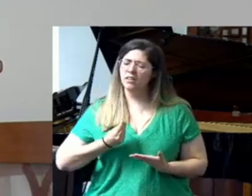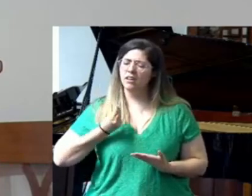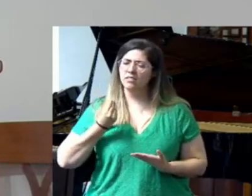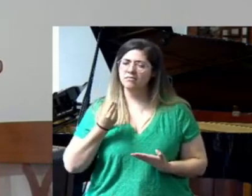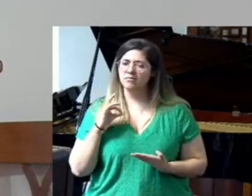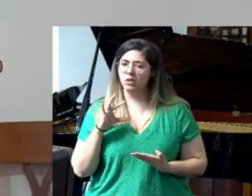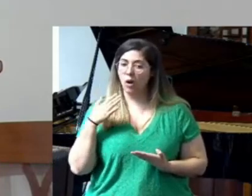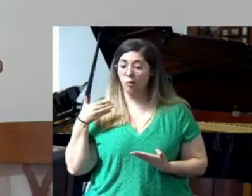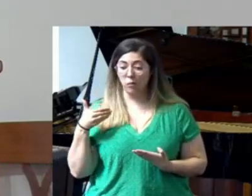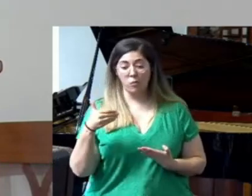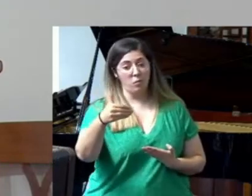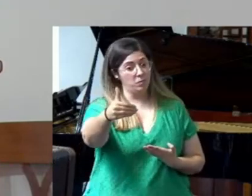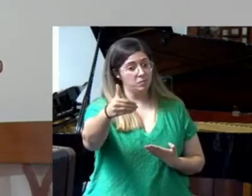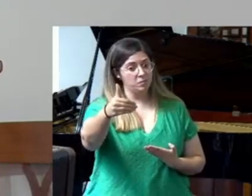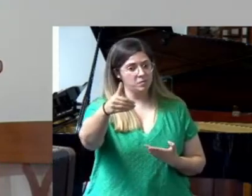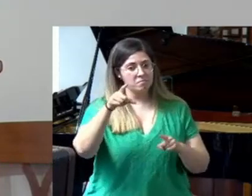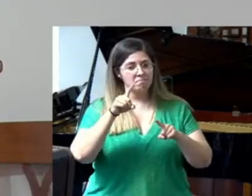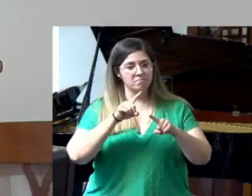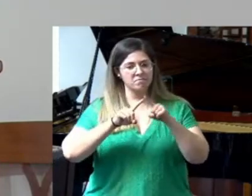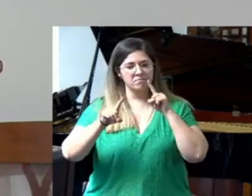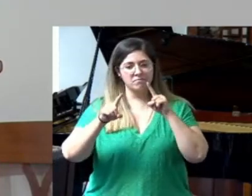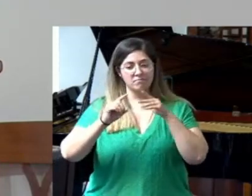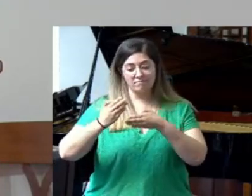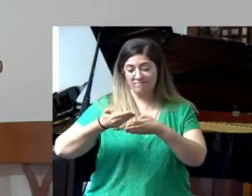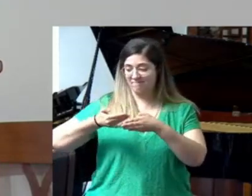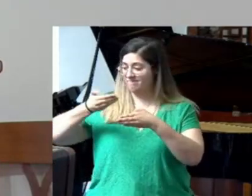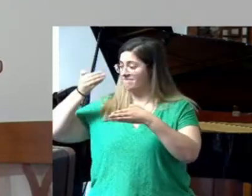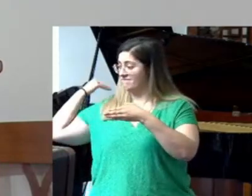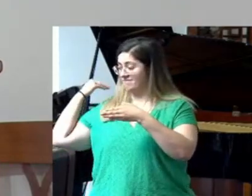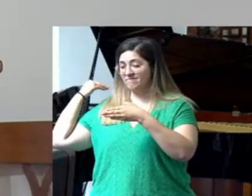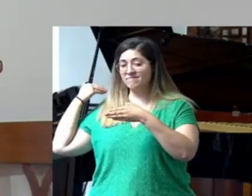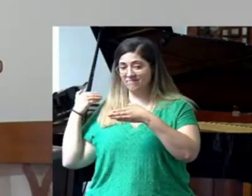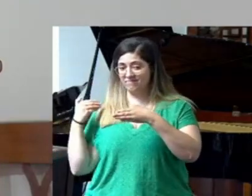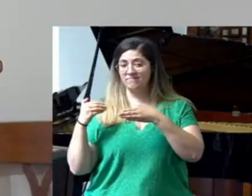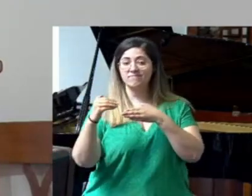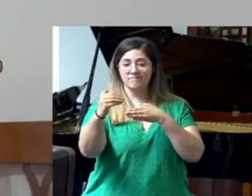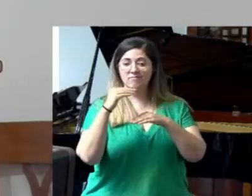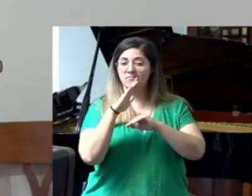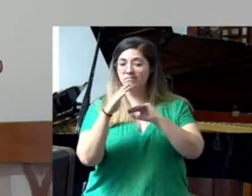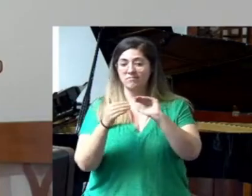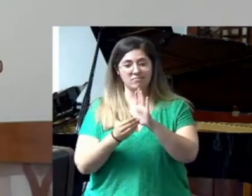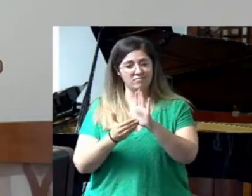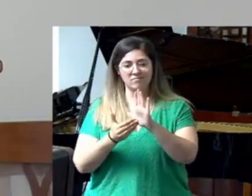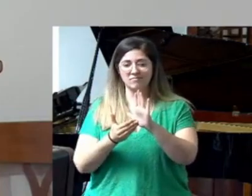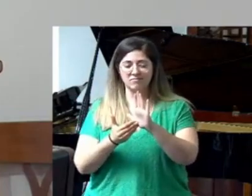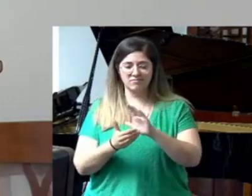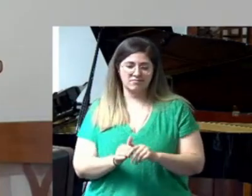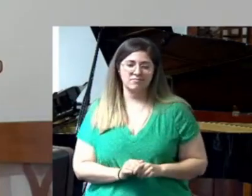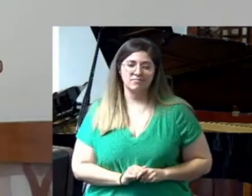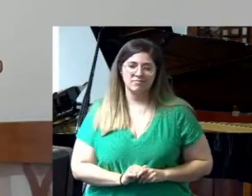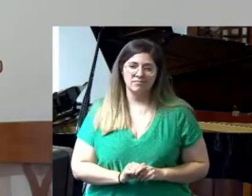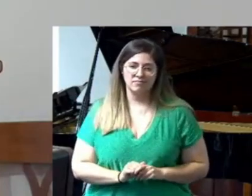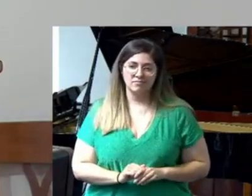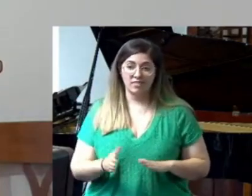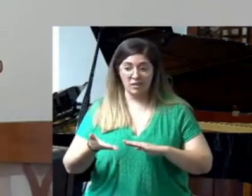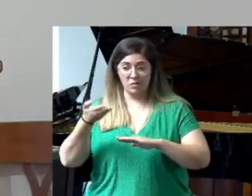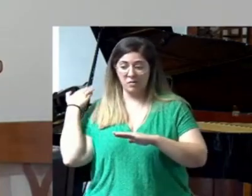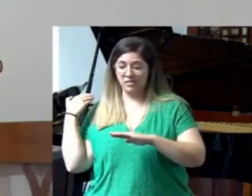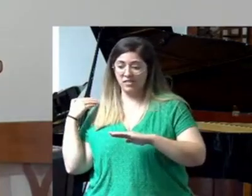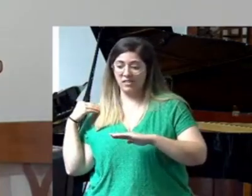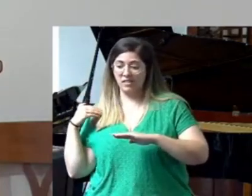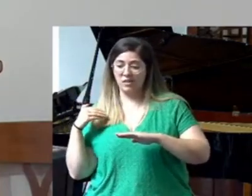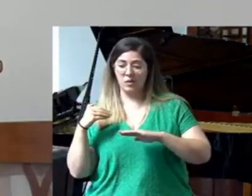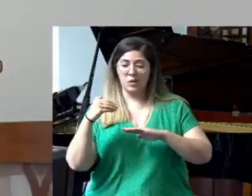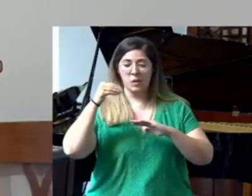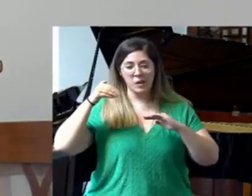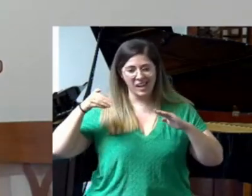que está daqui para frente. A vida contempla tudo aquilo que nós fomos e somos. A vida ainda é